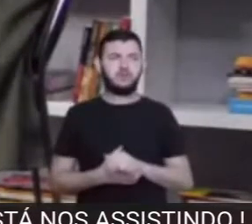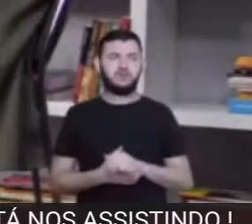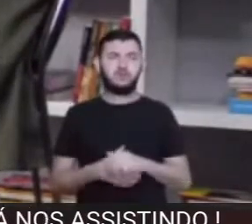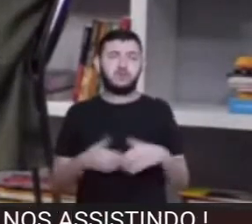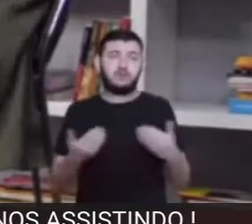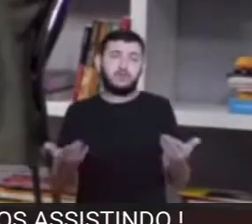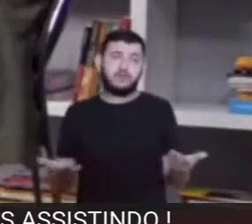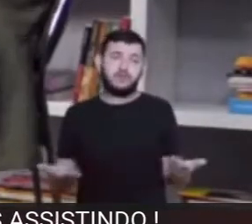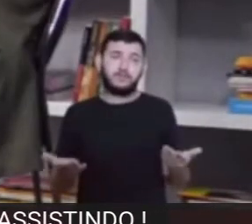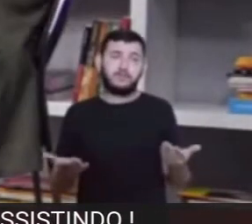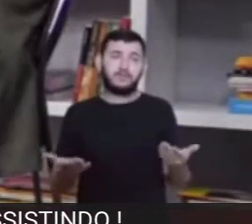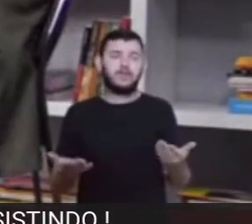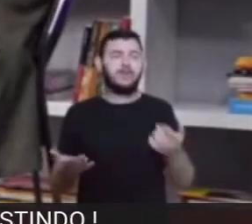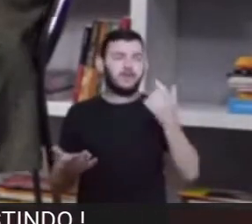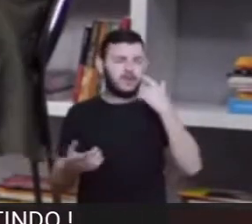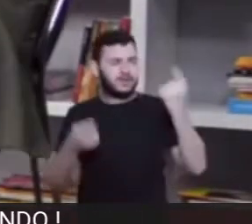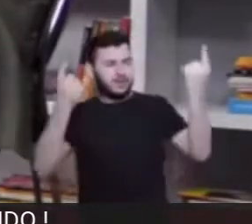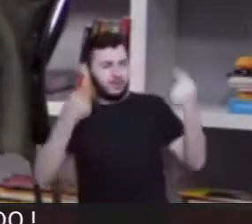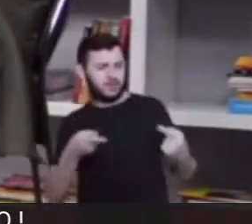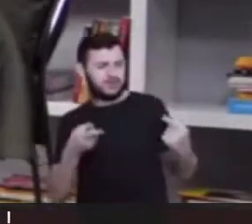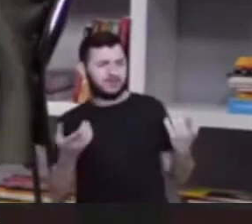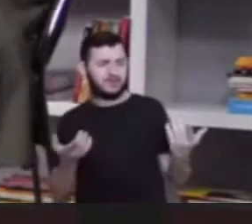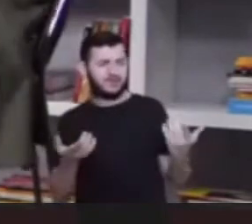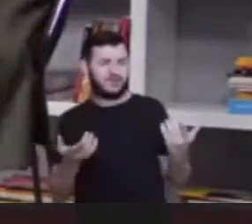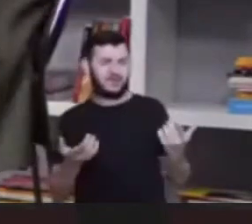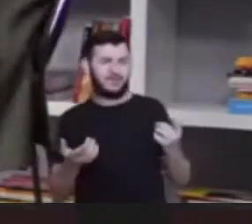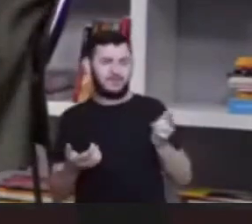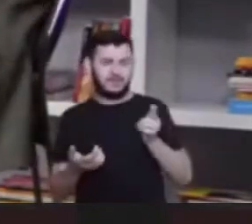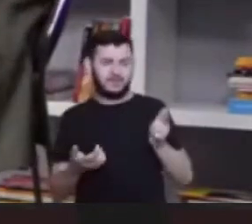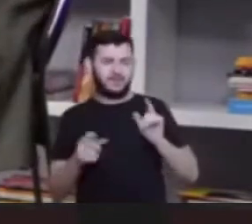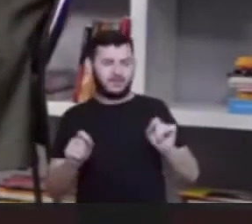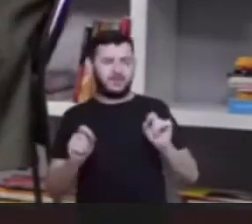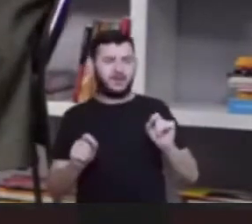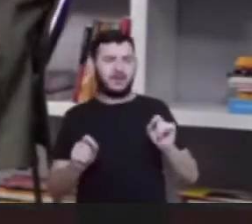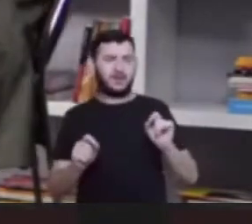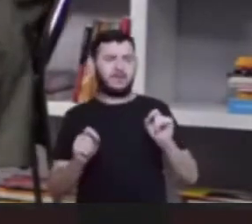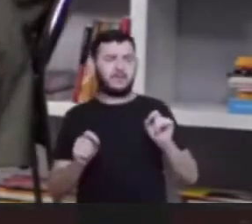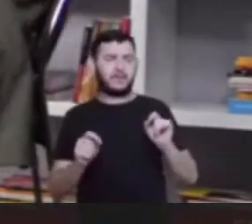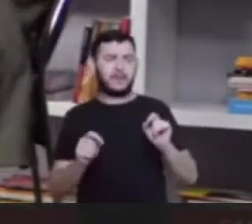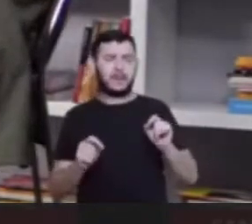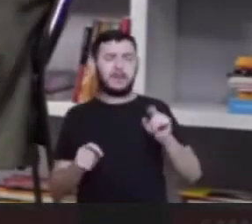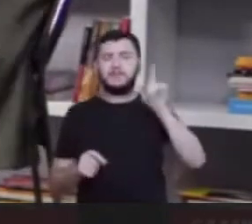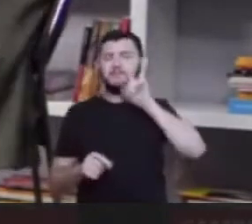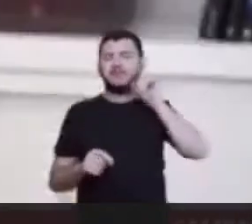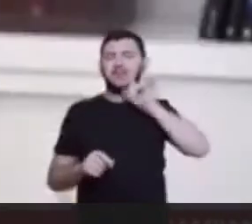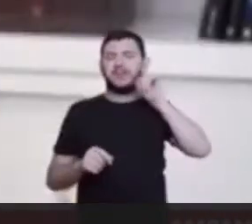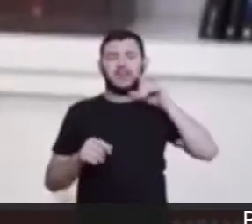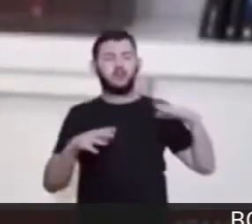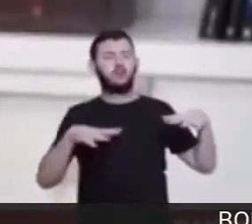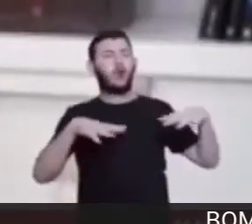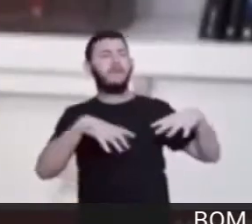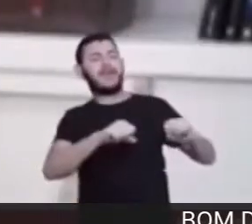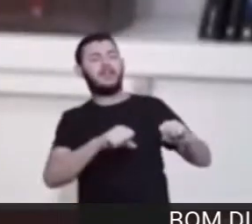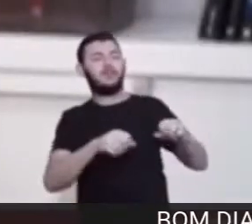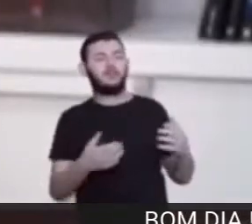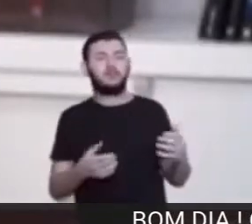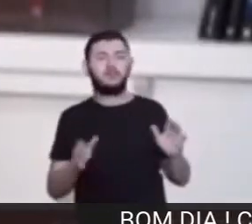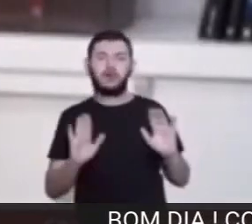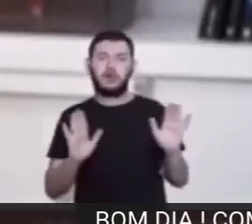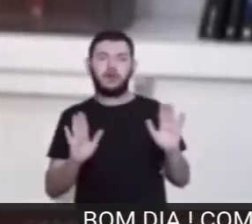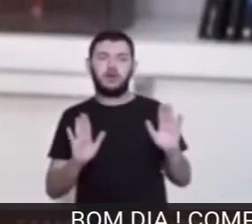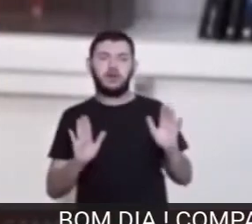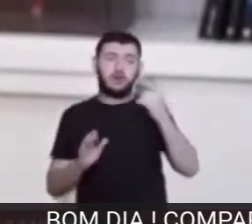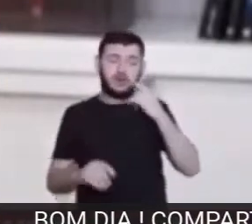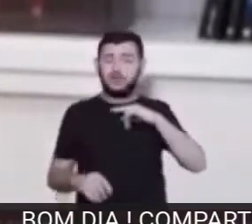de uma certeza de alguém se opôs ao domínio americano e está lá. Não, deixa eu te falar uma coisa, você não precisa, os americanos não precisam ter